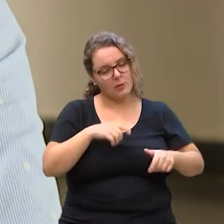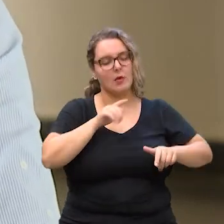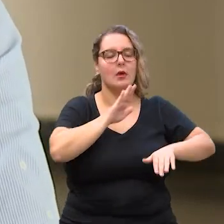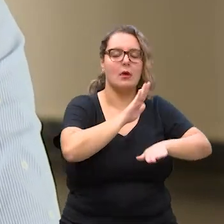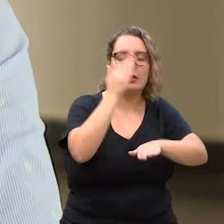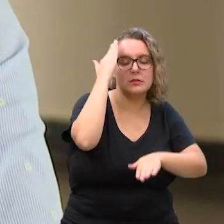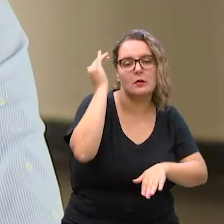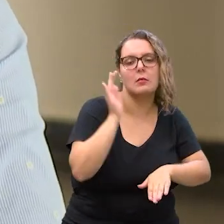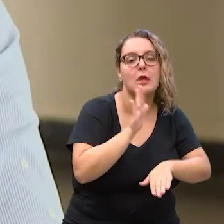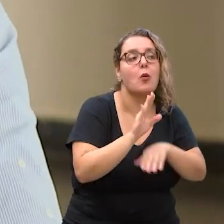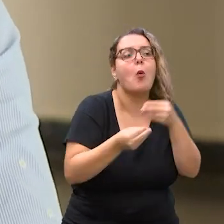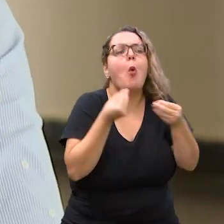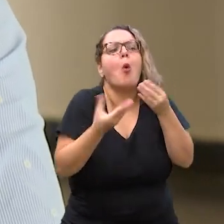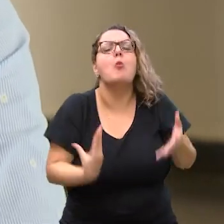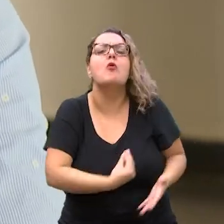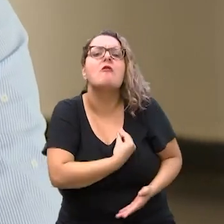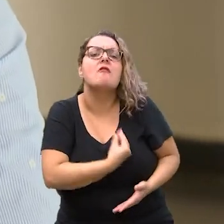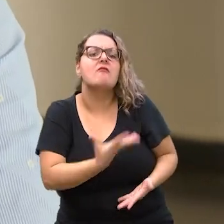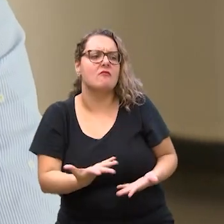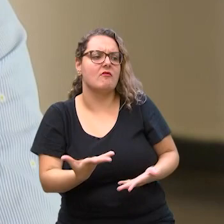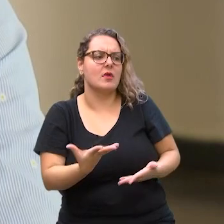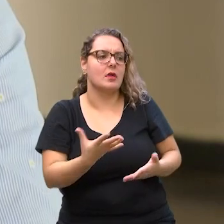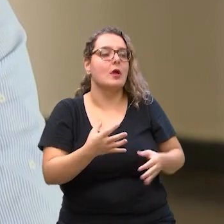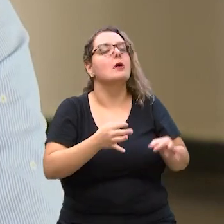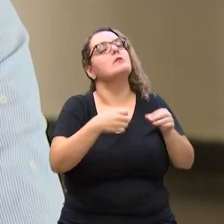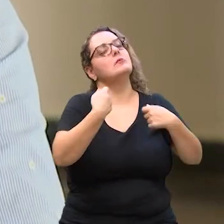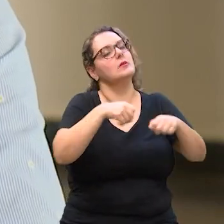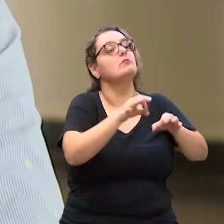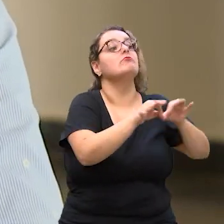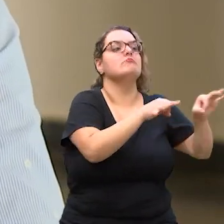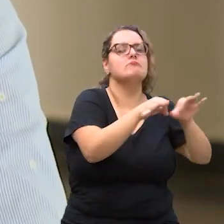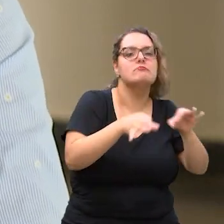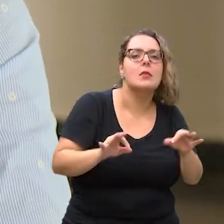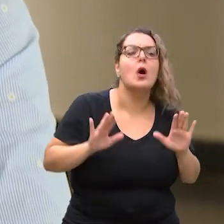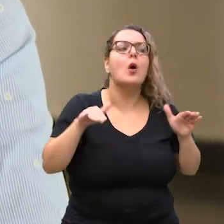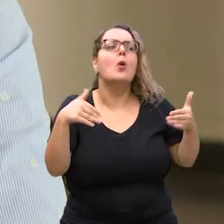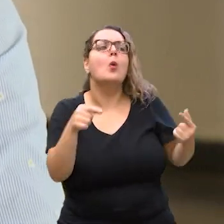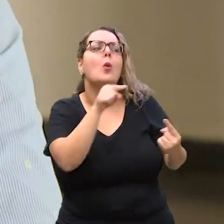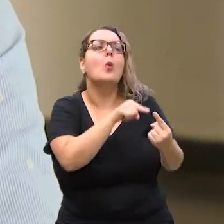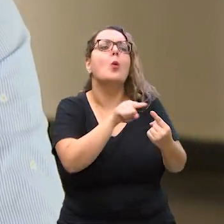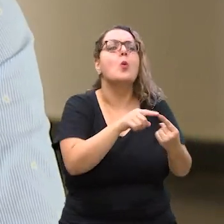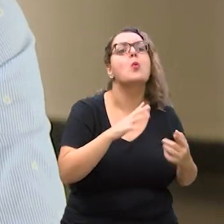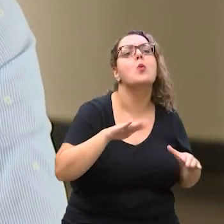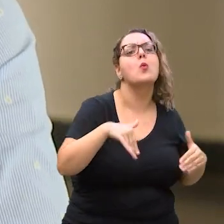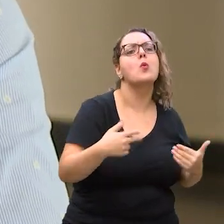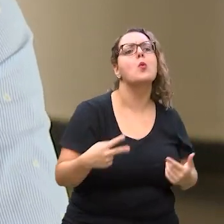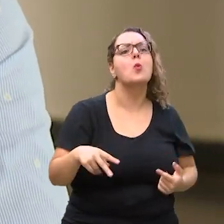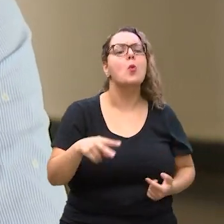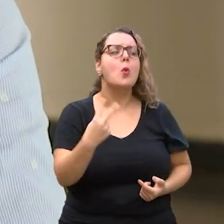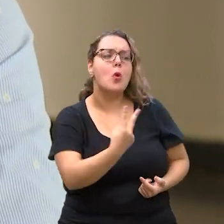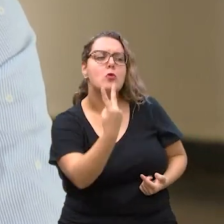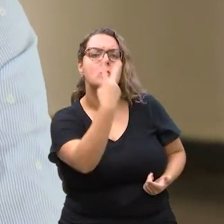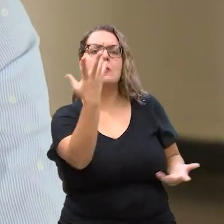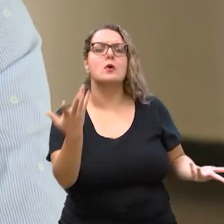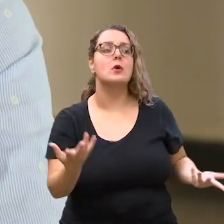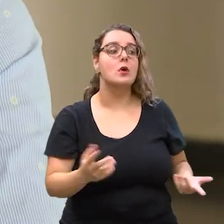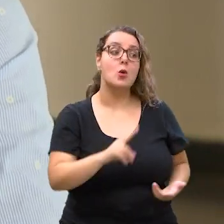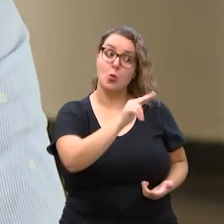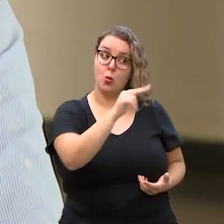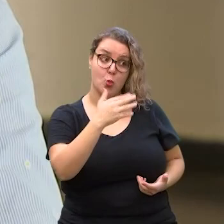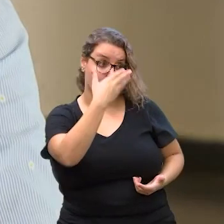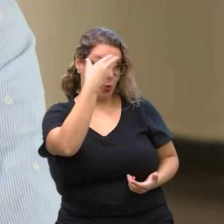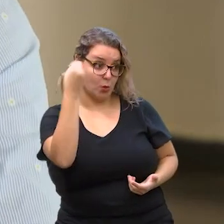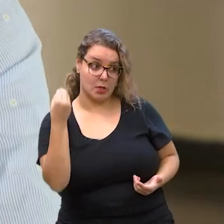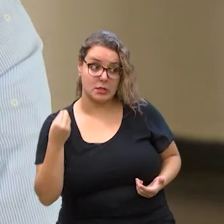coisa que surge no primeiro momento ali, e aí a gente tem que organizar, vamos lá, quais são as prioridades, quais são os seus objetivos, não esqueça de quem